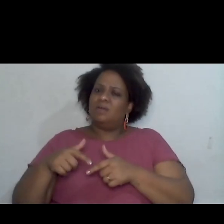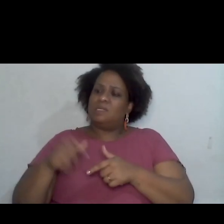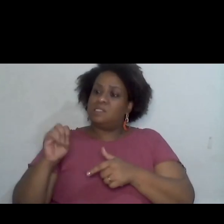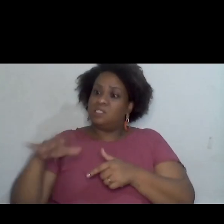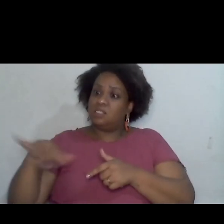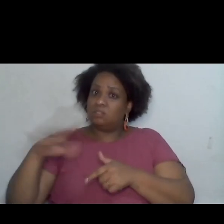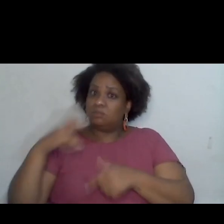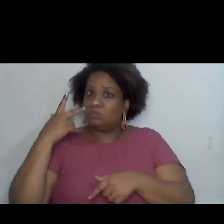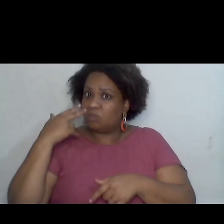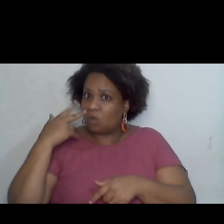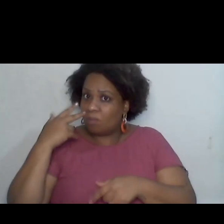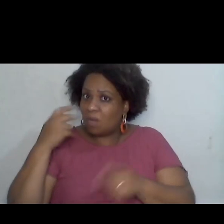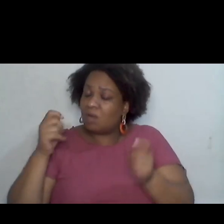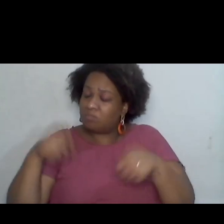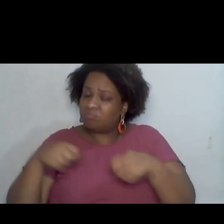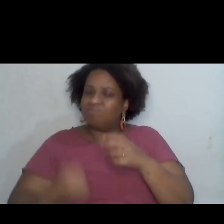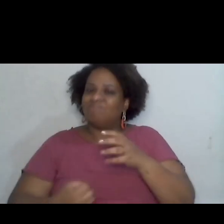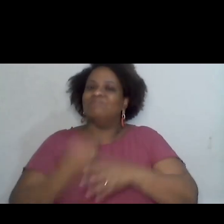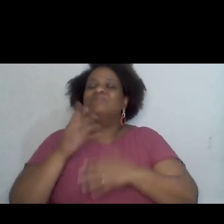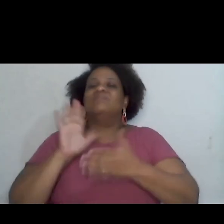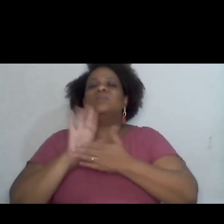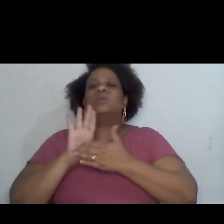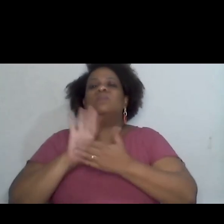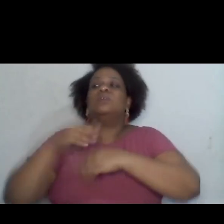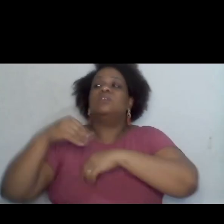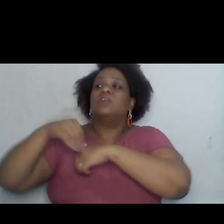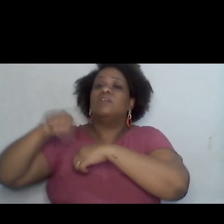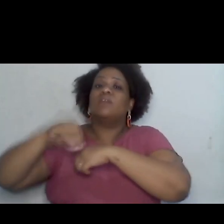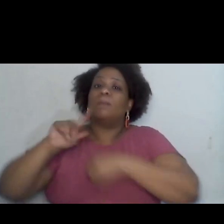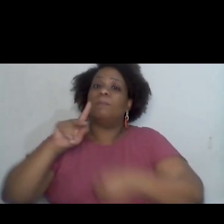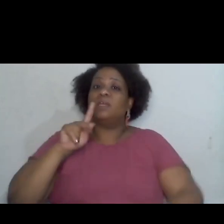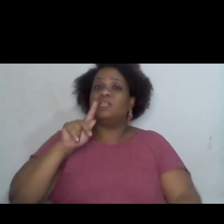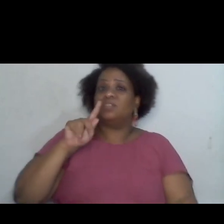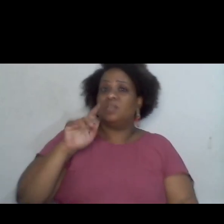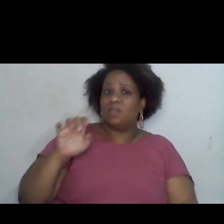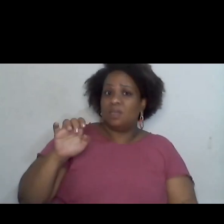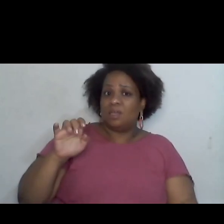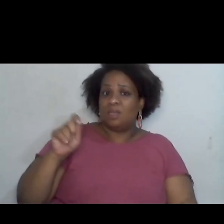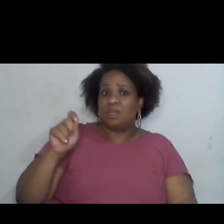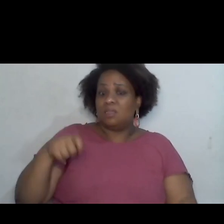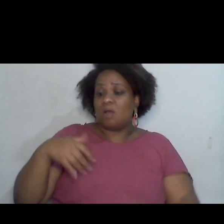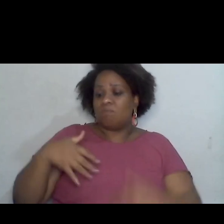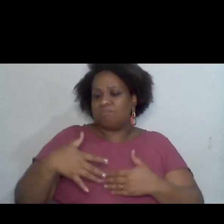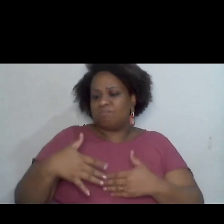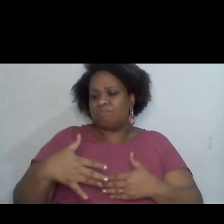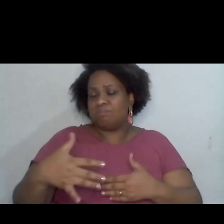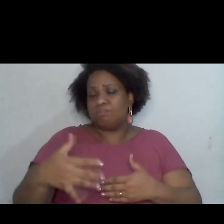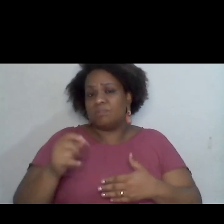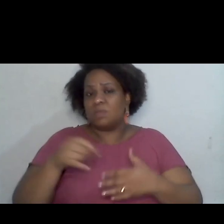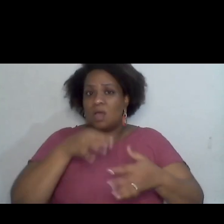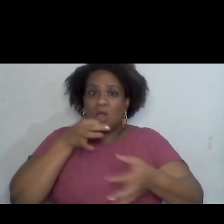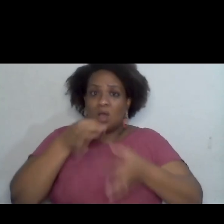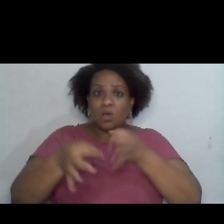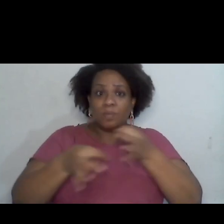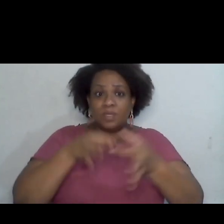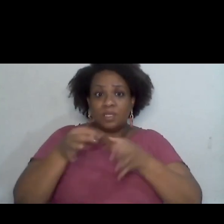nós faríamos uma proposta, enviaríamos para a PGE. A PGE ficaria 1 mês, sei lá quanto tempo, faria suas considerações, devolveria para